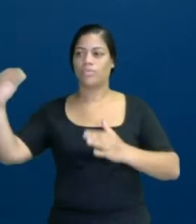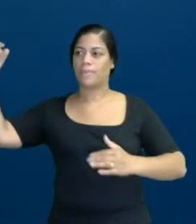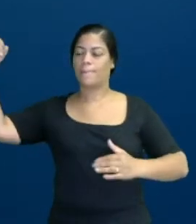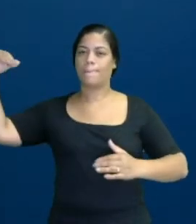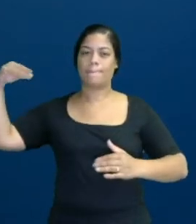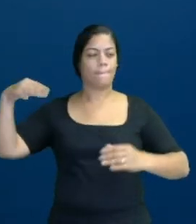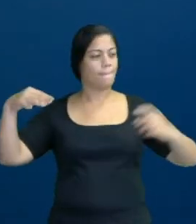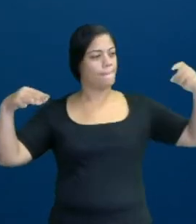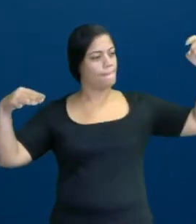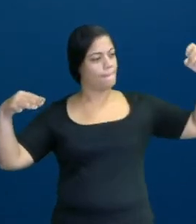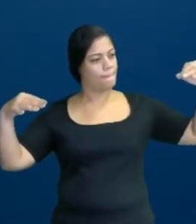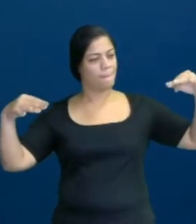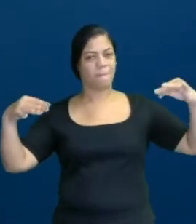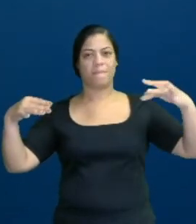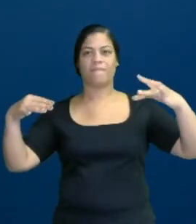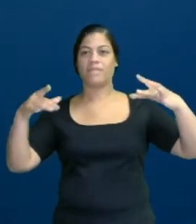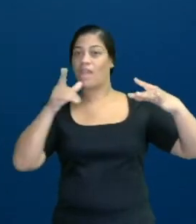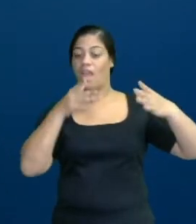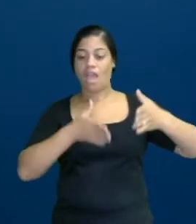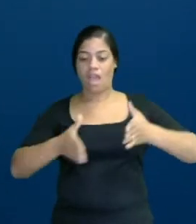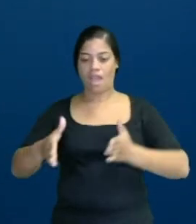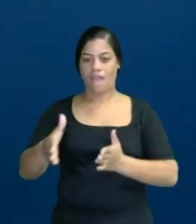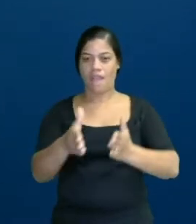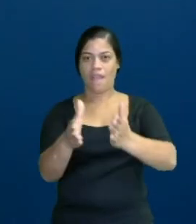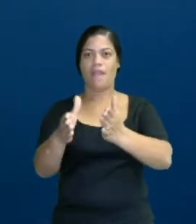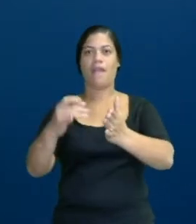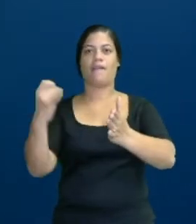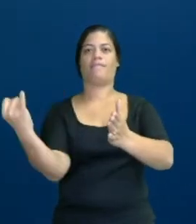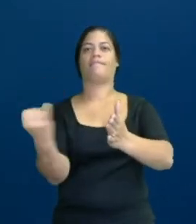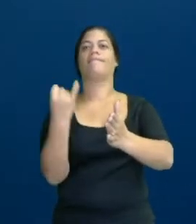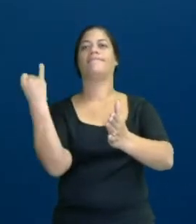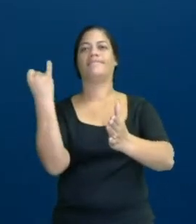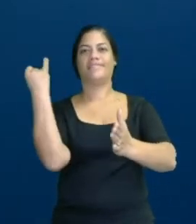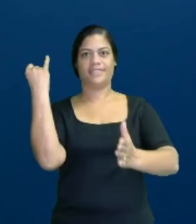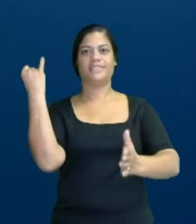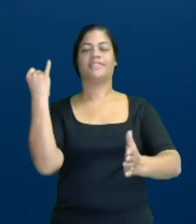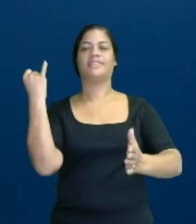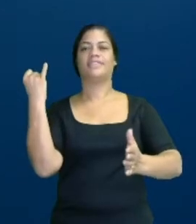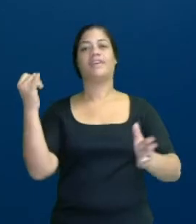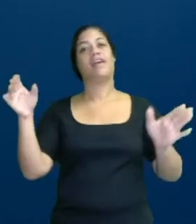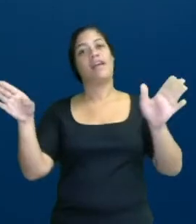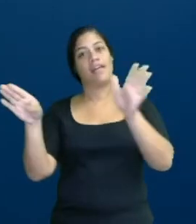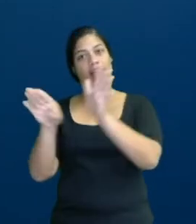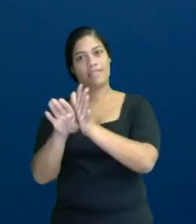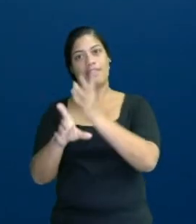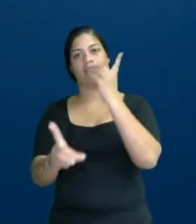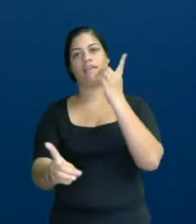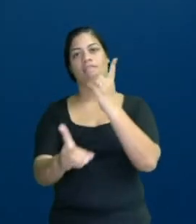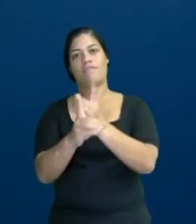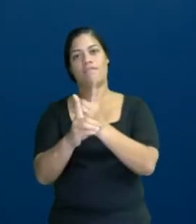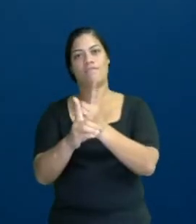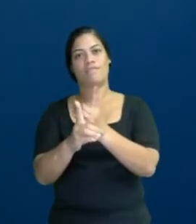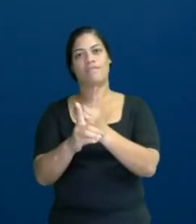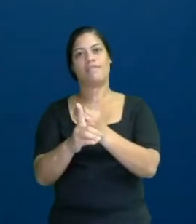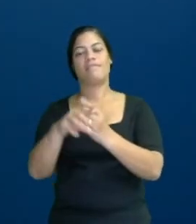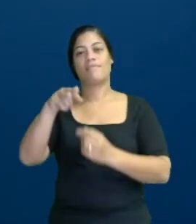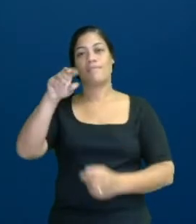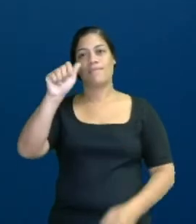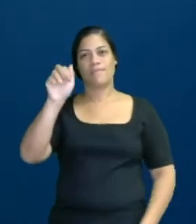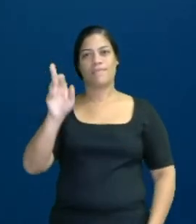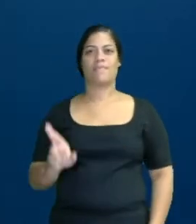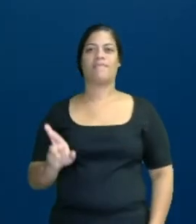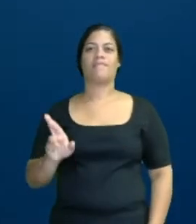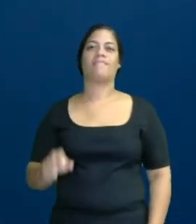o rio principal, que vai caminhar, né, até chegar ao mar.